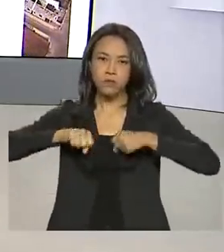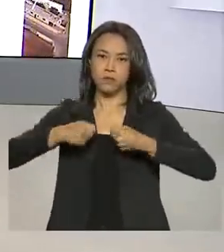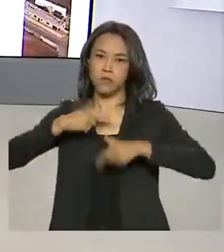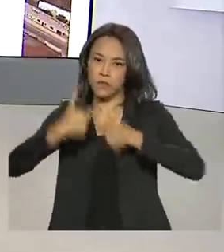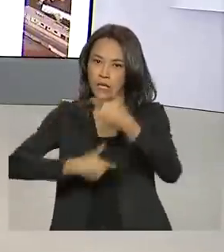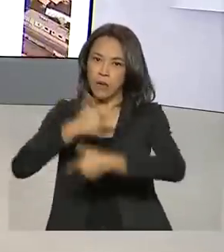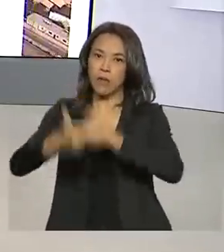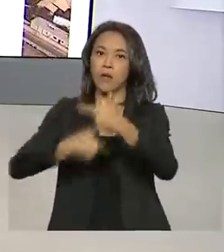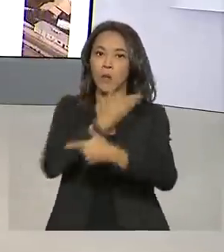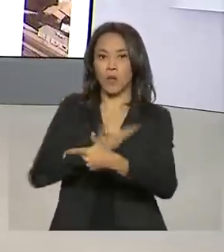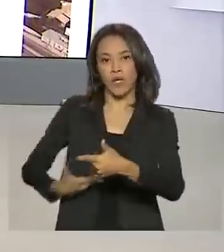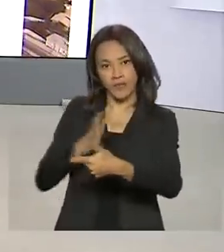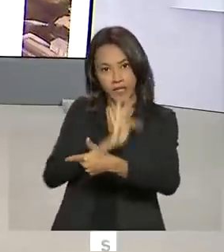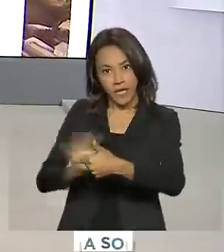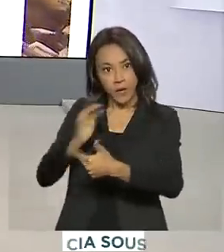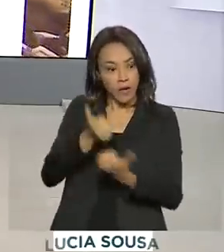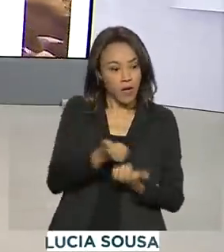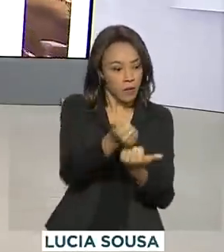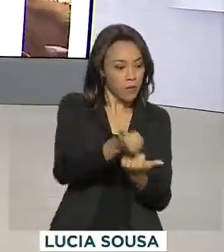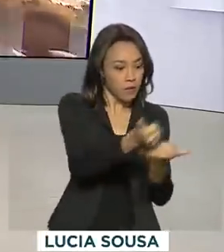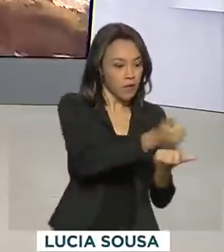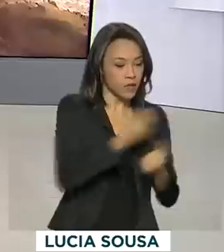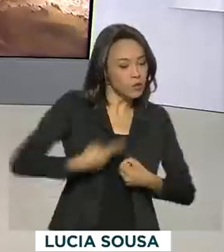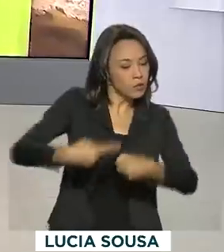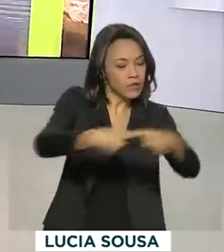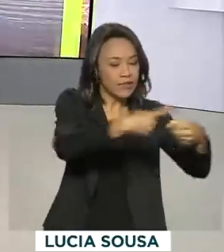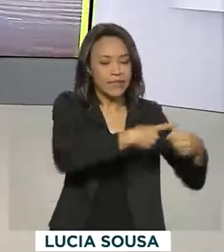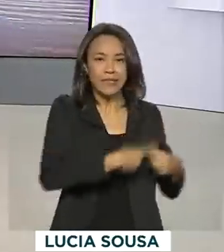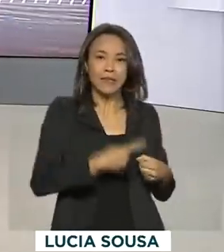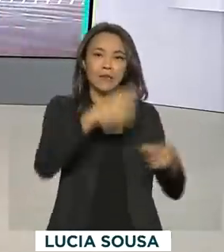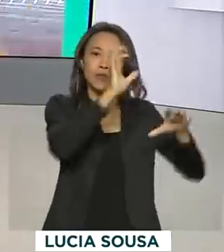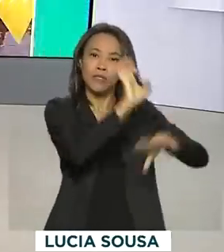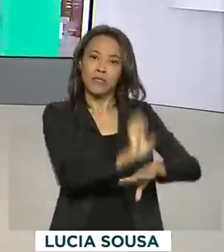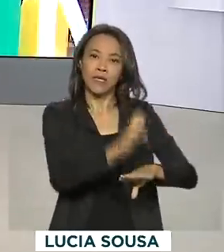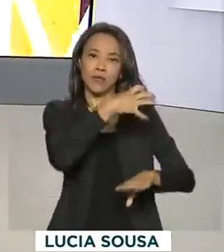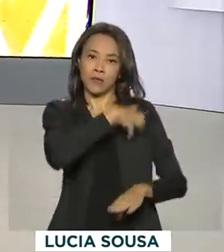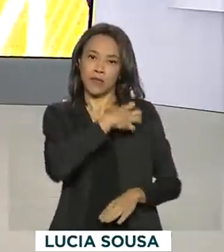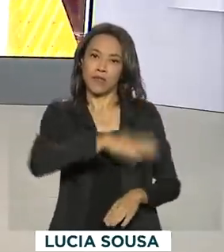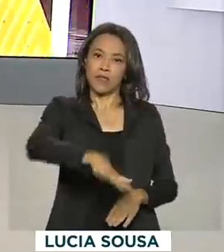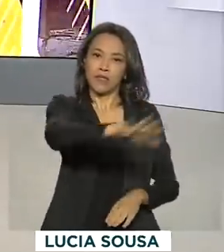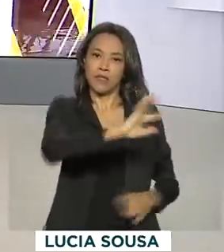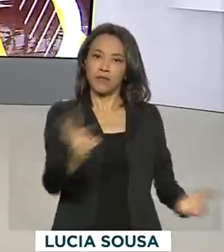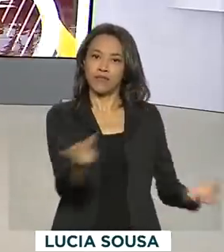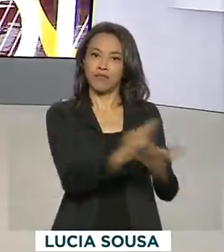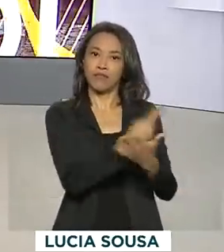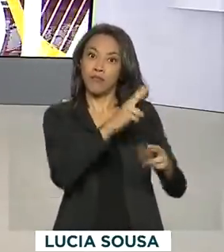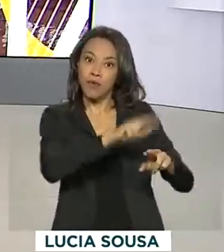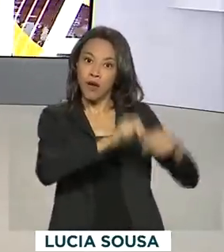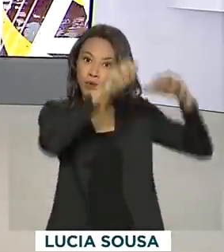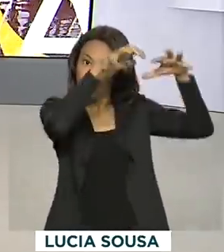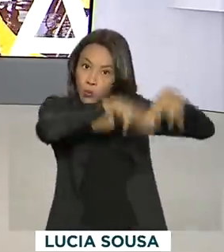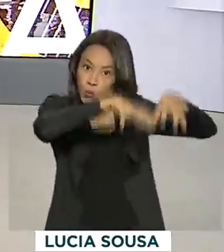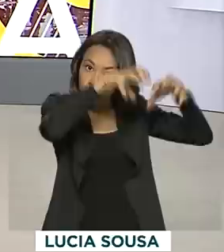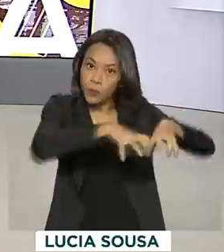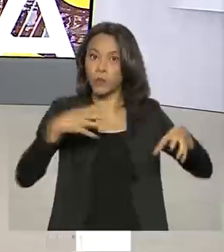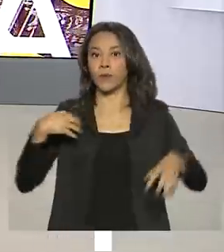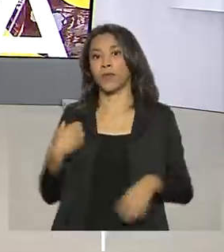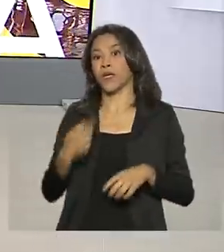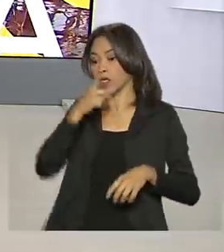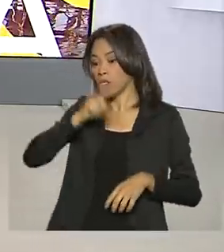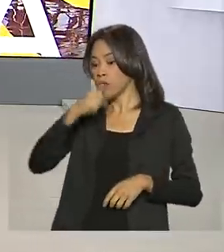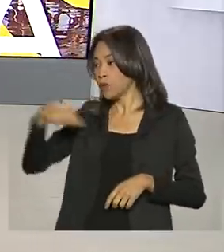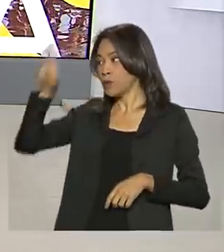levando socorro aos municípios da Bahia atingidos pelas fortes chuvas. Nesse domingo, o presidente Jair Bolsonaro, acompanhado